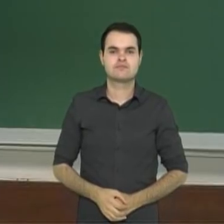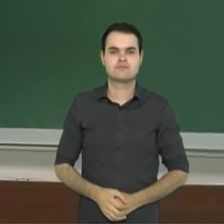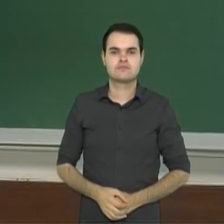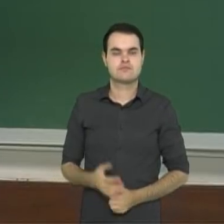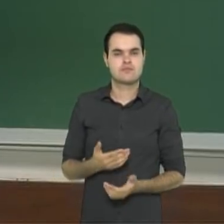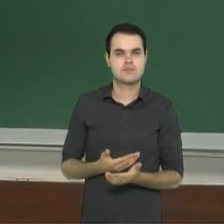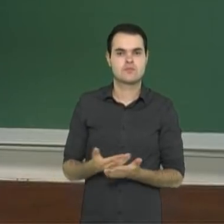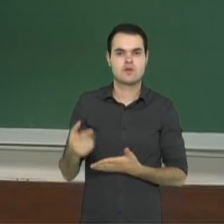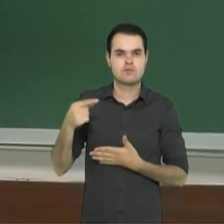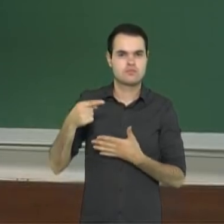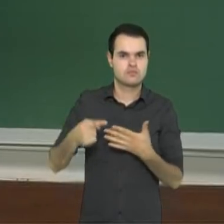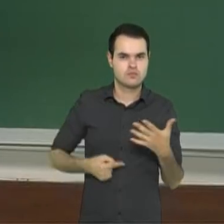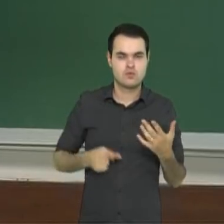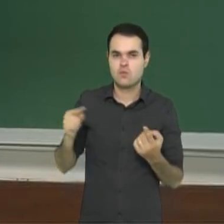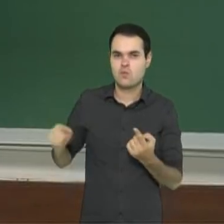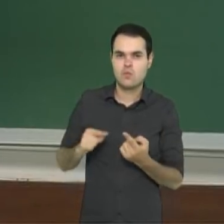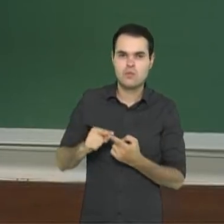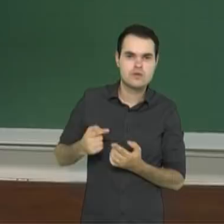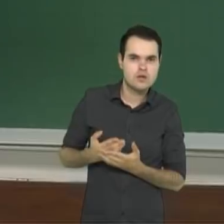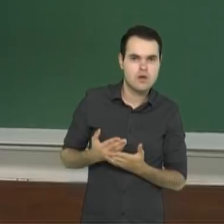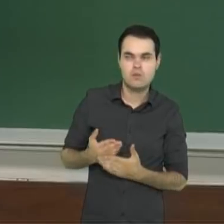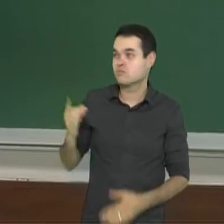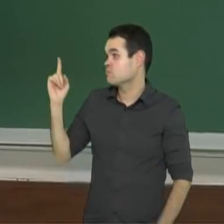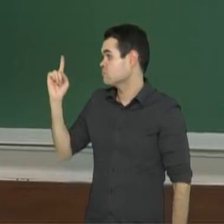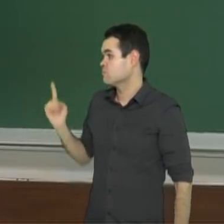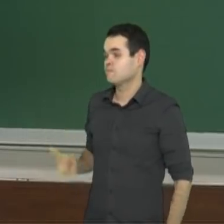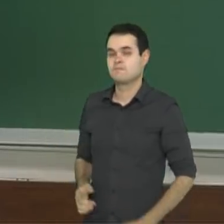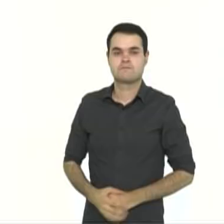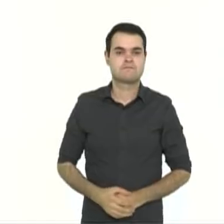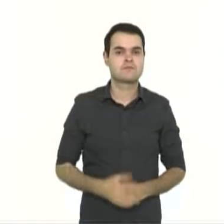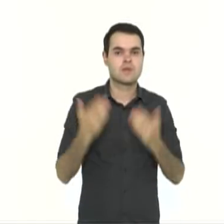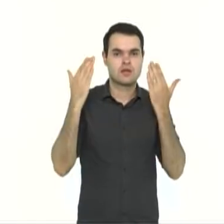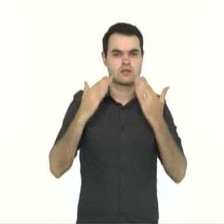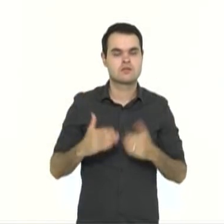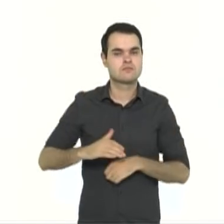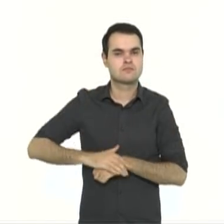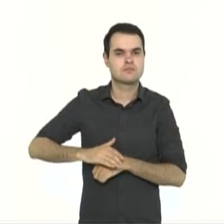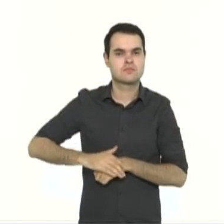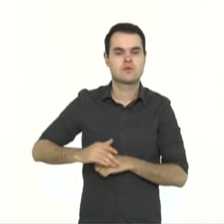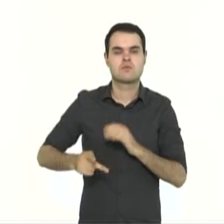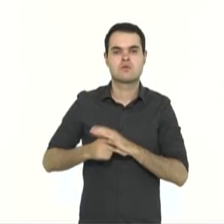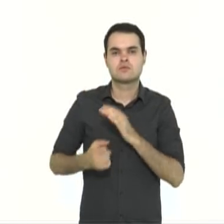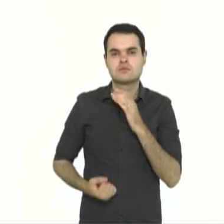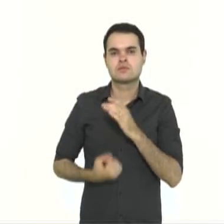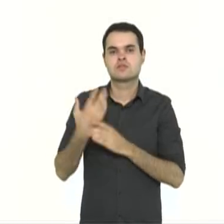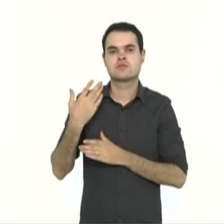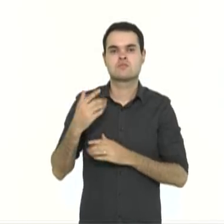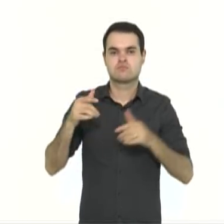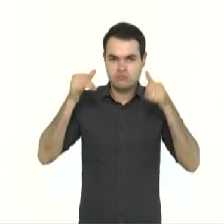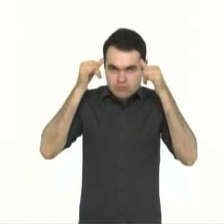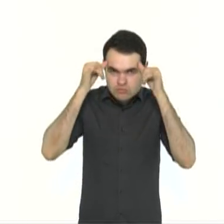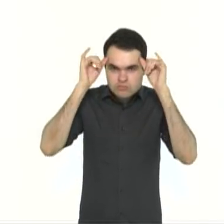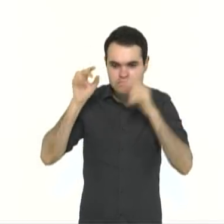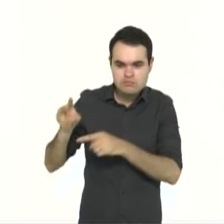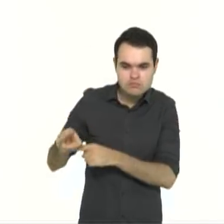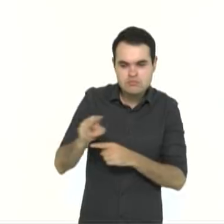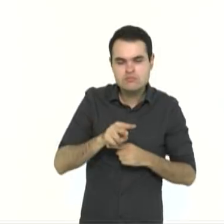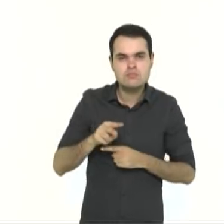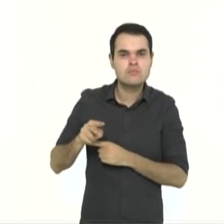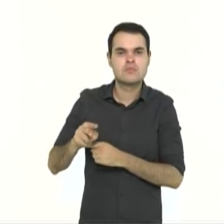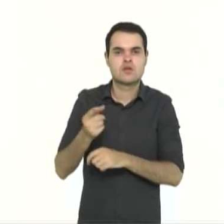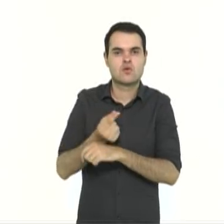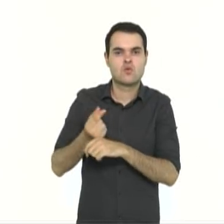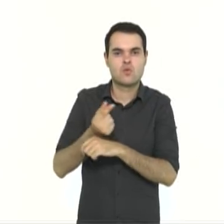Vamos começar com os objetivos da nossa aula. Analisar o papel da criação do gado no cenário da